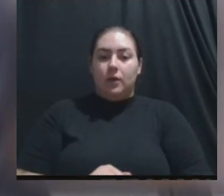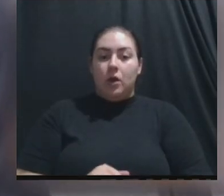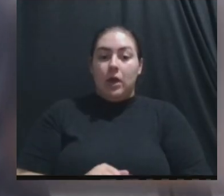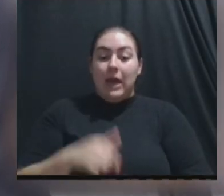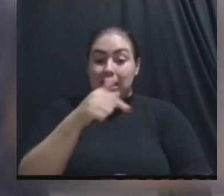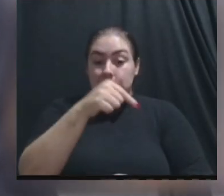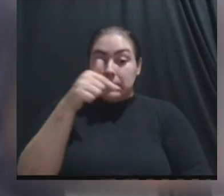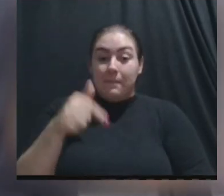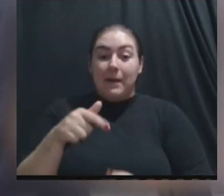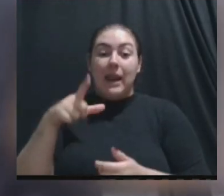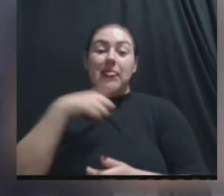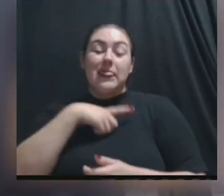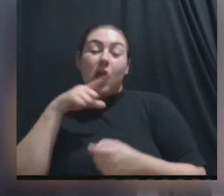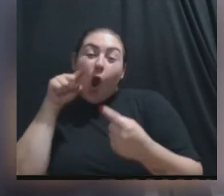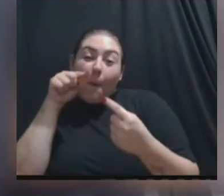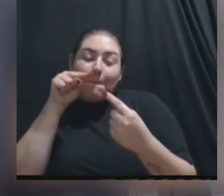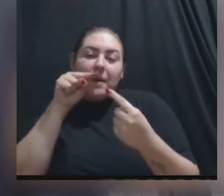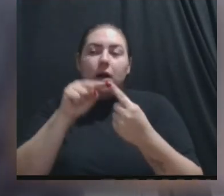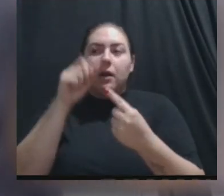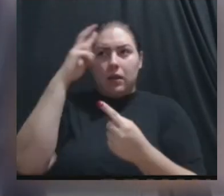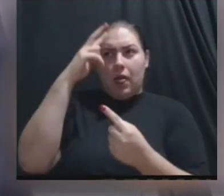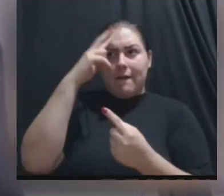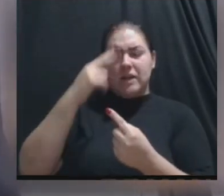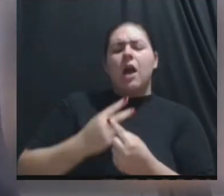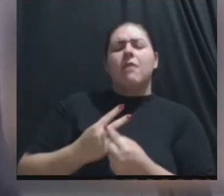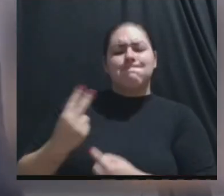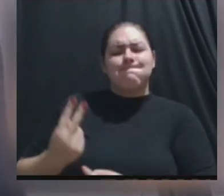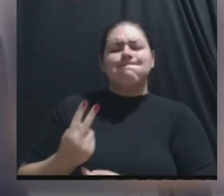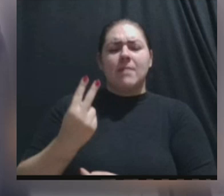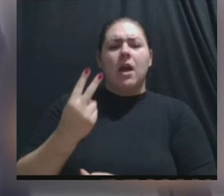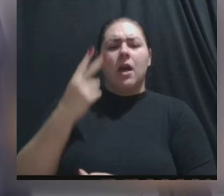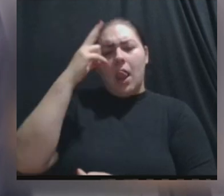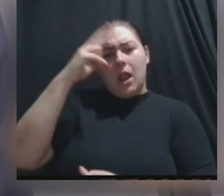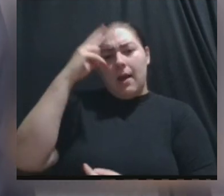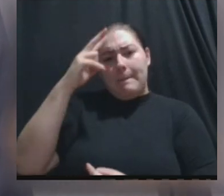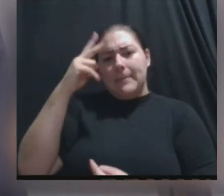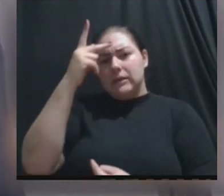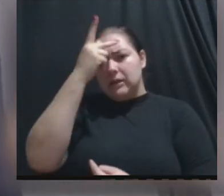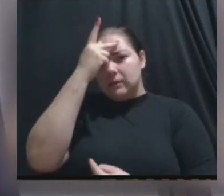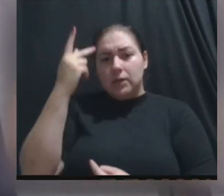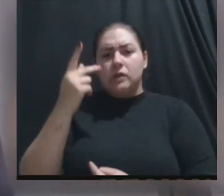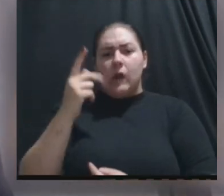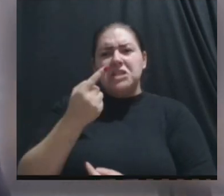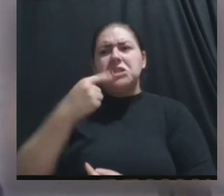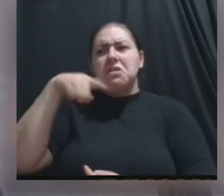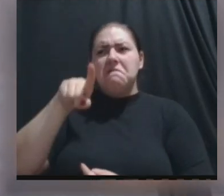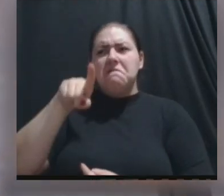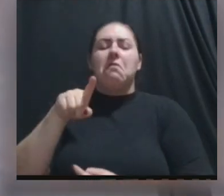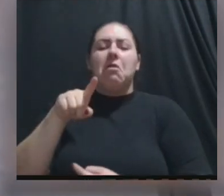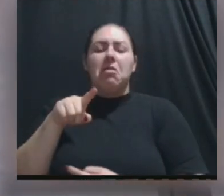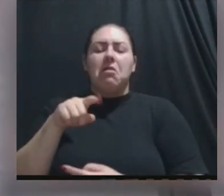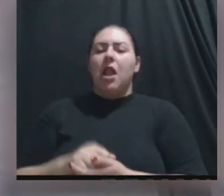relembrar isso e valorizar a memória daqueles que foram lá lutar por ideais que a gente acredita até hoje, né? De democracia,